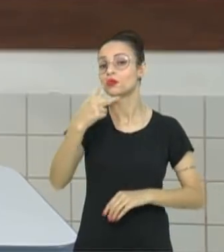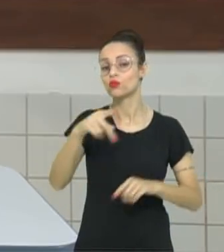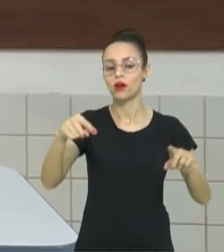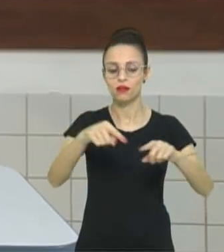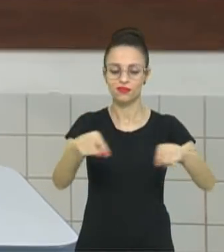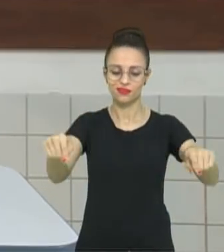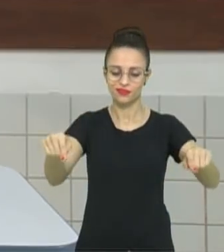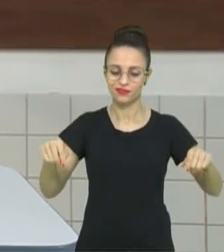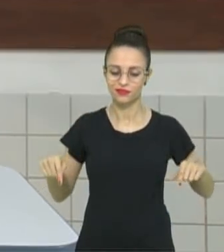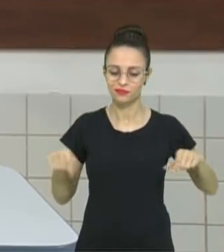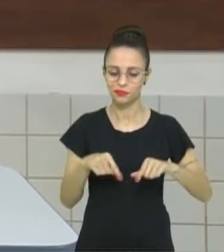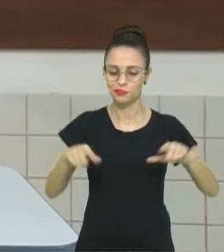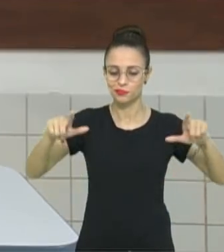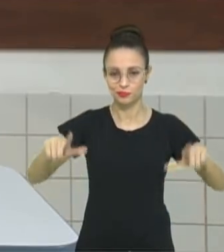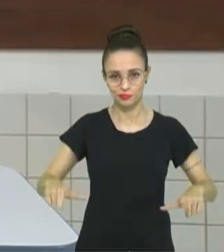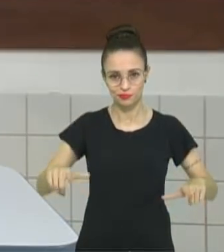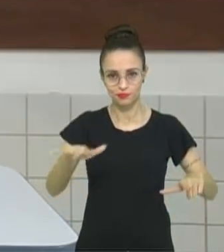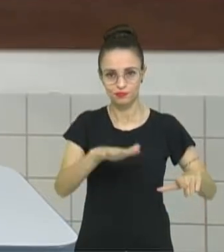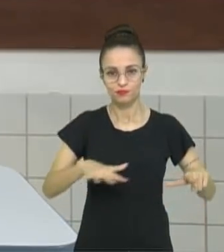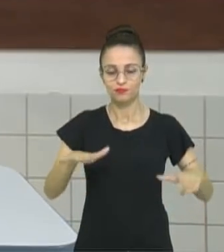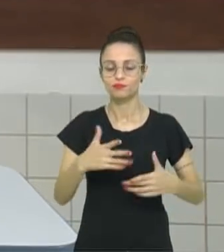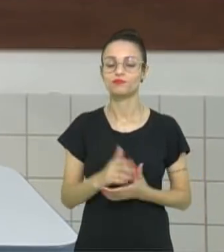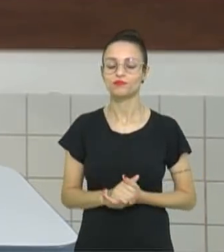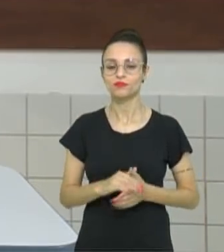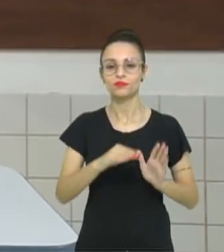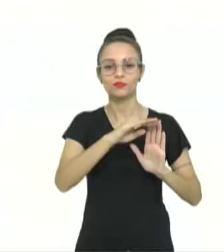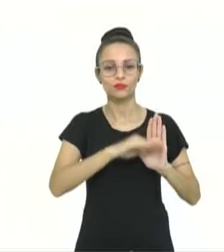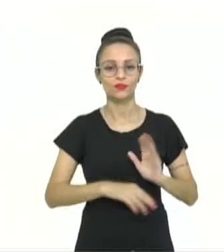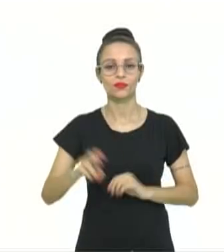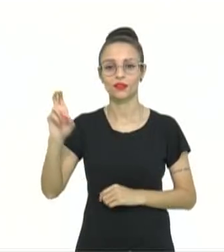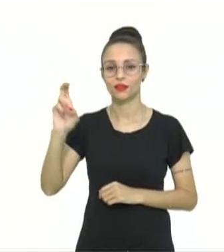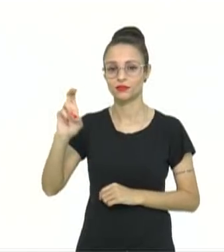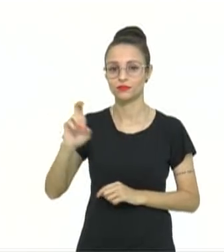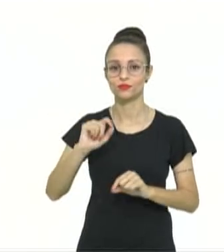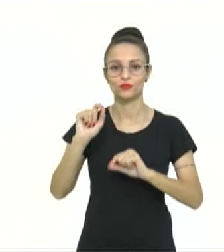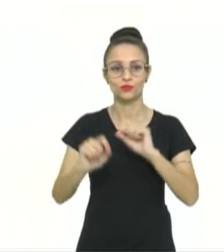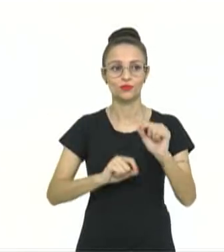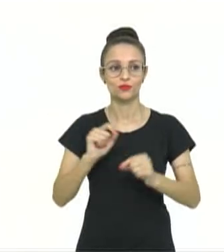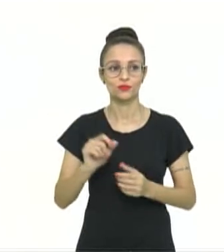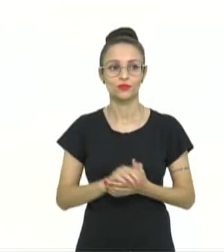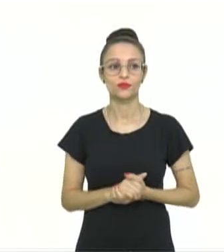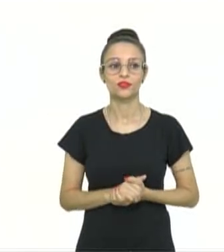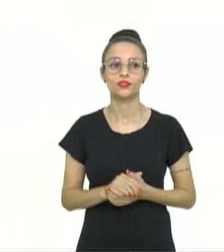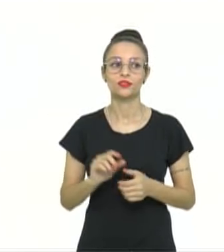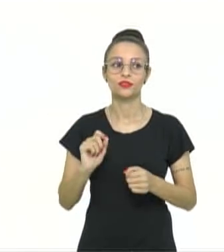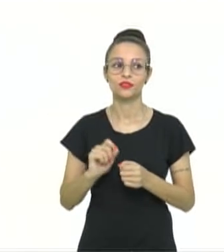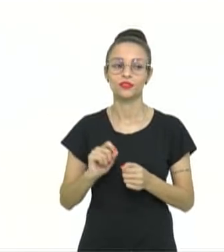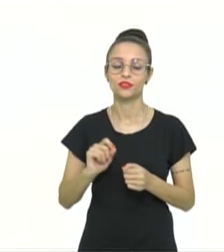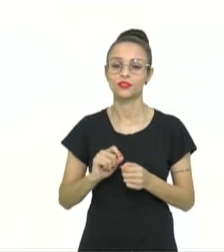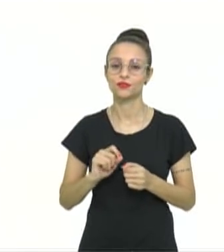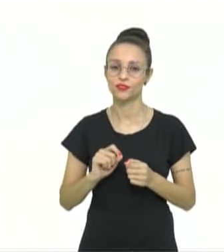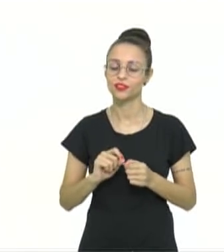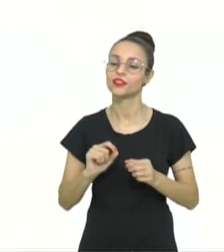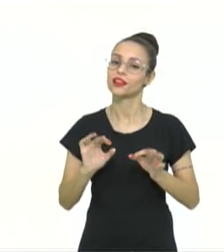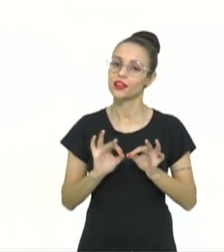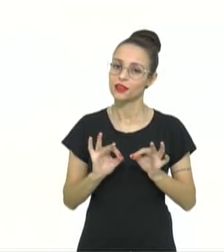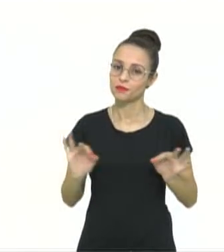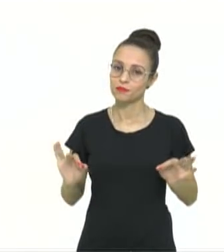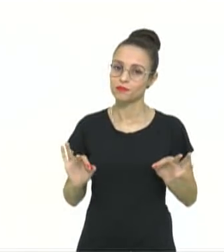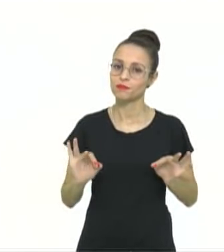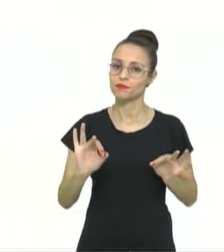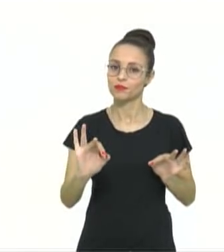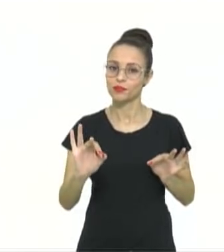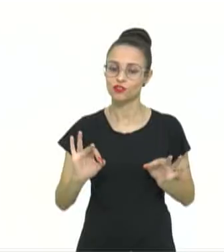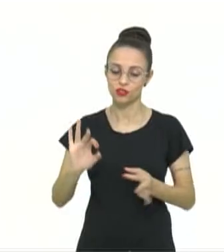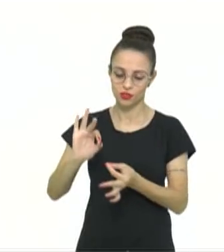base, certo, gente? E no passo 5, né, a gente fez a medida